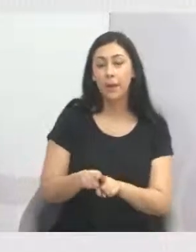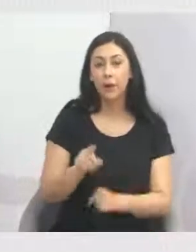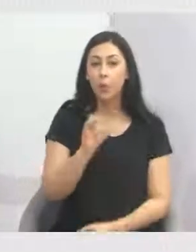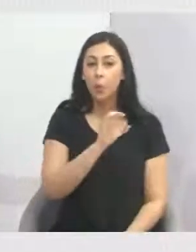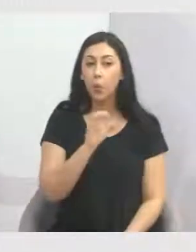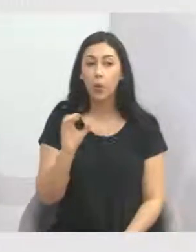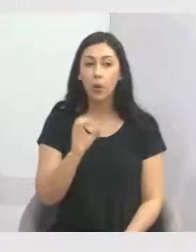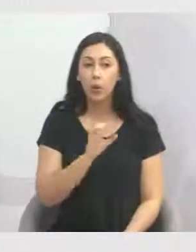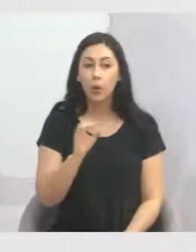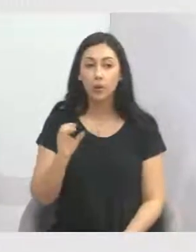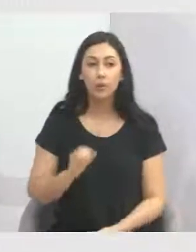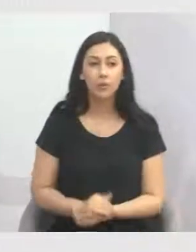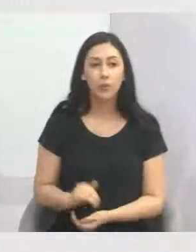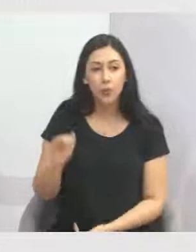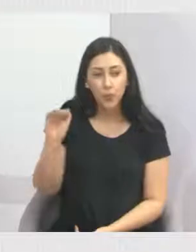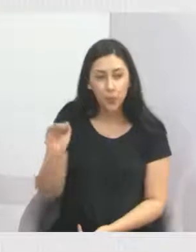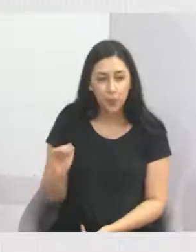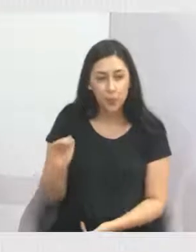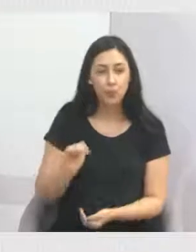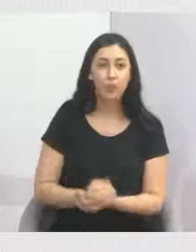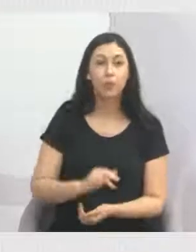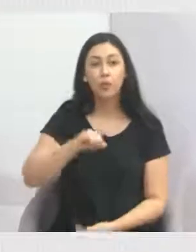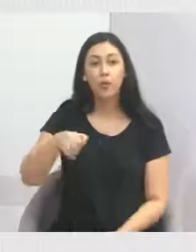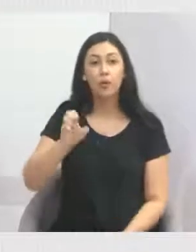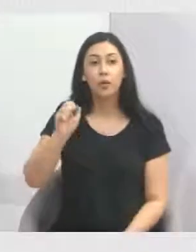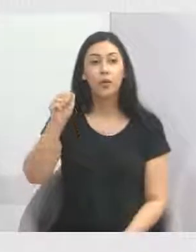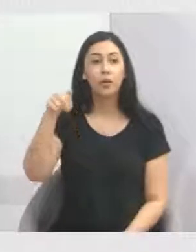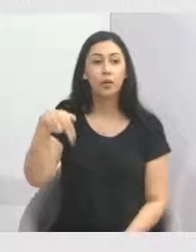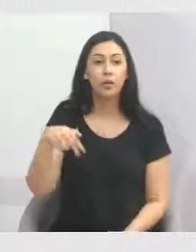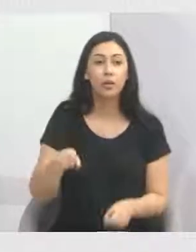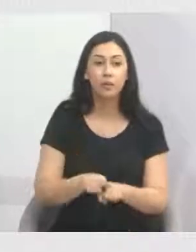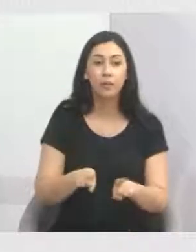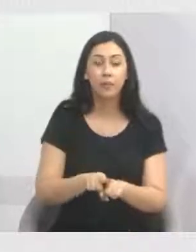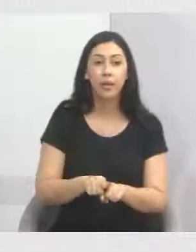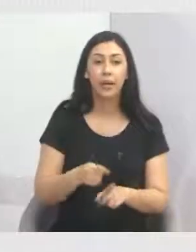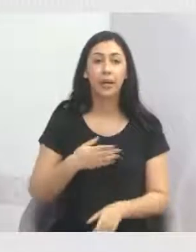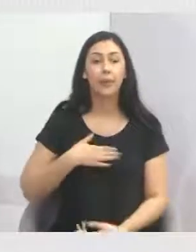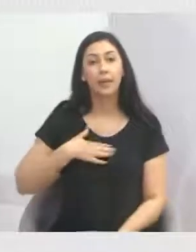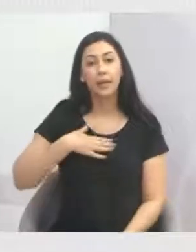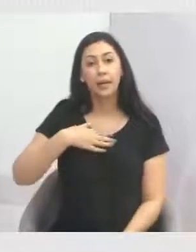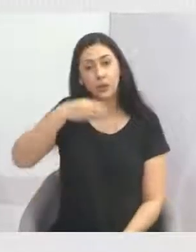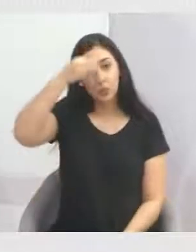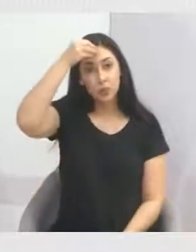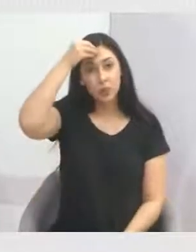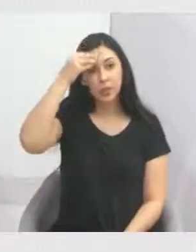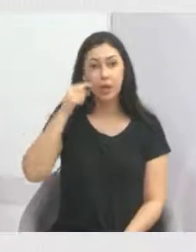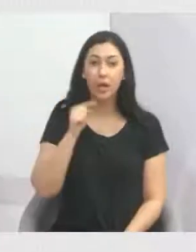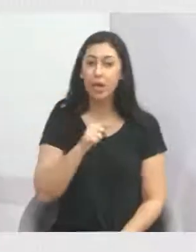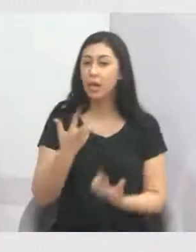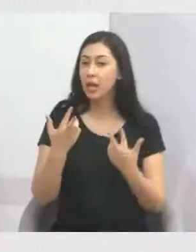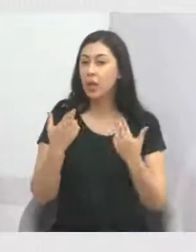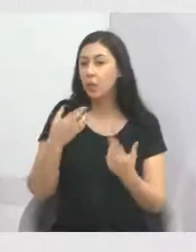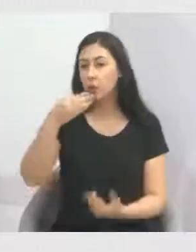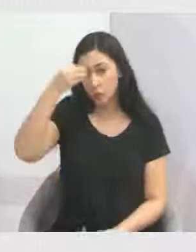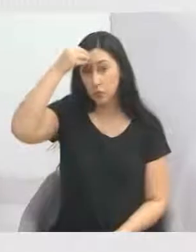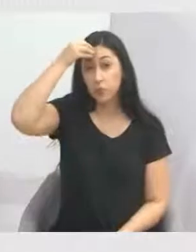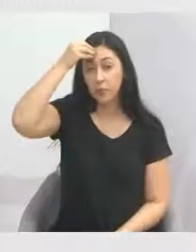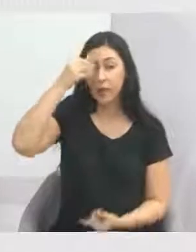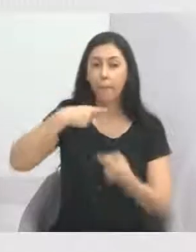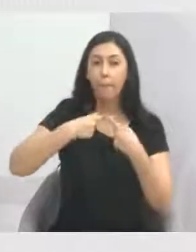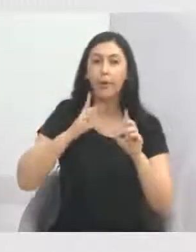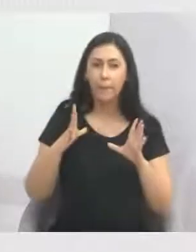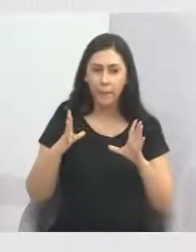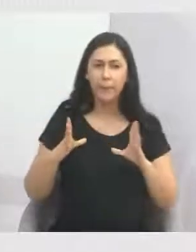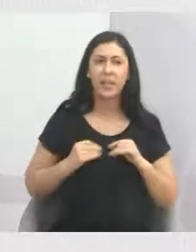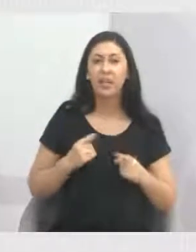quase não tem o tamanho dele. O Jean segurando o troféu é minha sobrinha. Então, é meu sobrinho, mas merece estar nessa